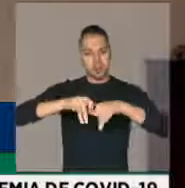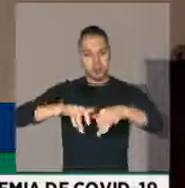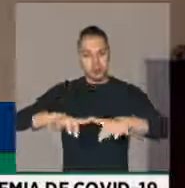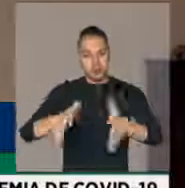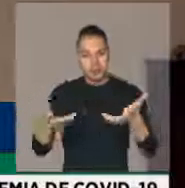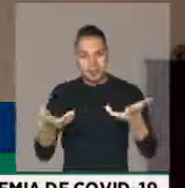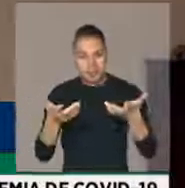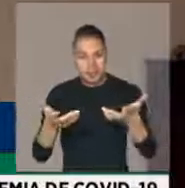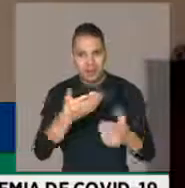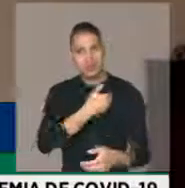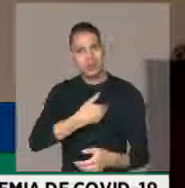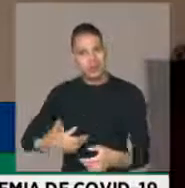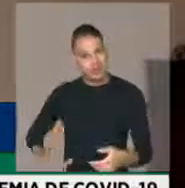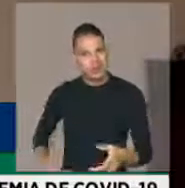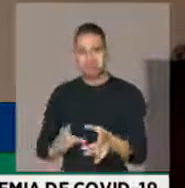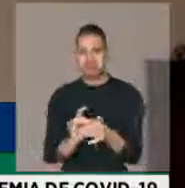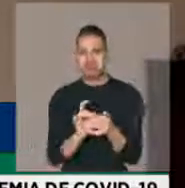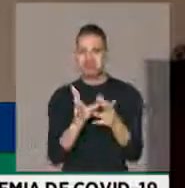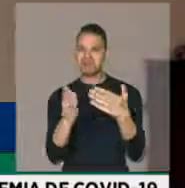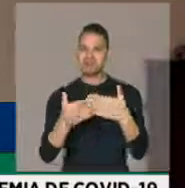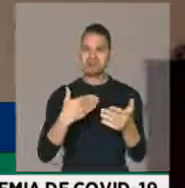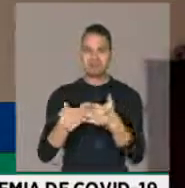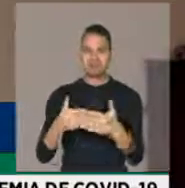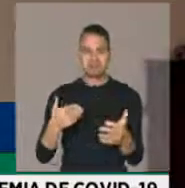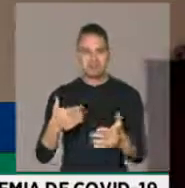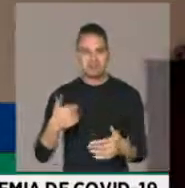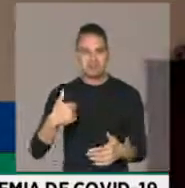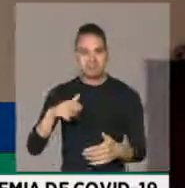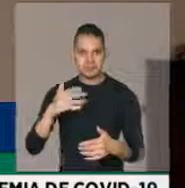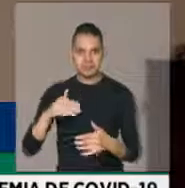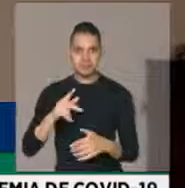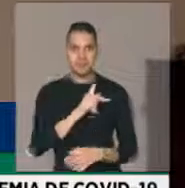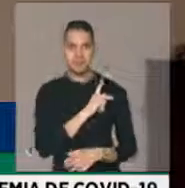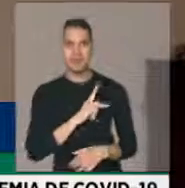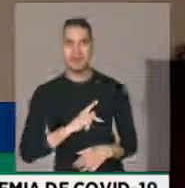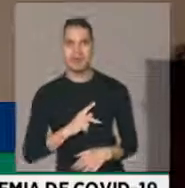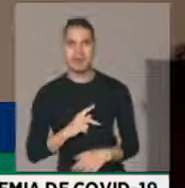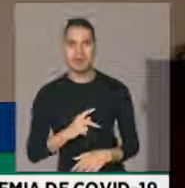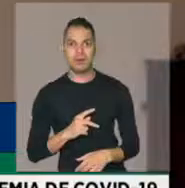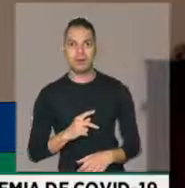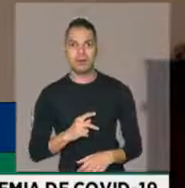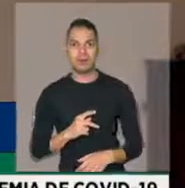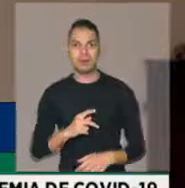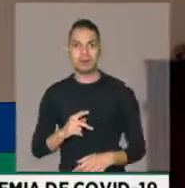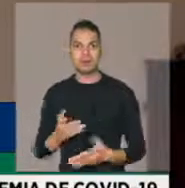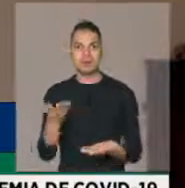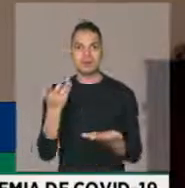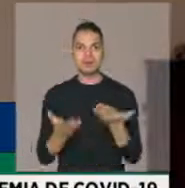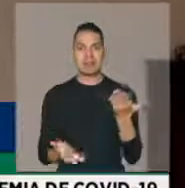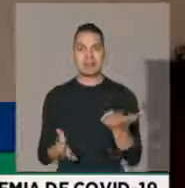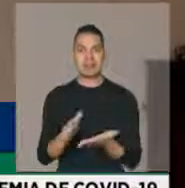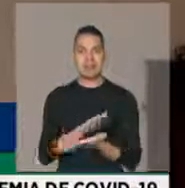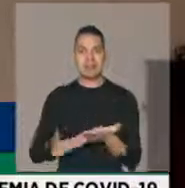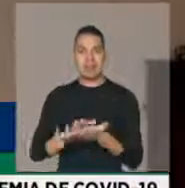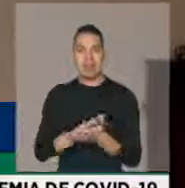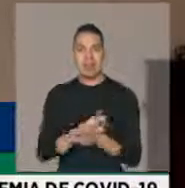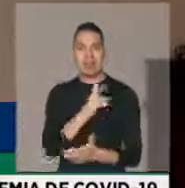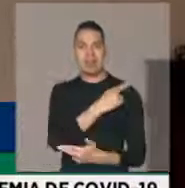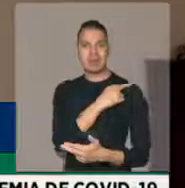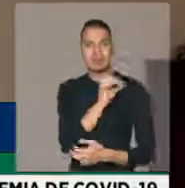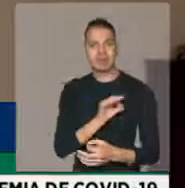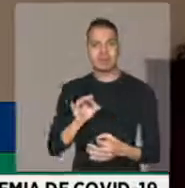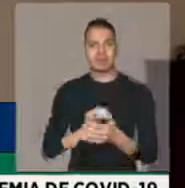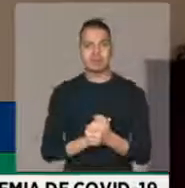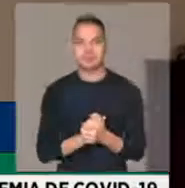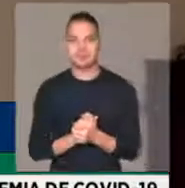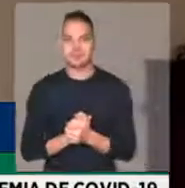Será que o governo vai permitir que isso aconteça sem que o presidente da República tenha um mínimo de equilíbrio, responsabilidade e chame